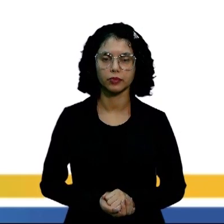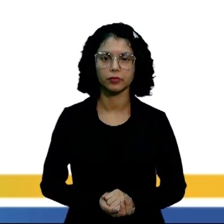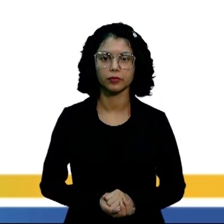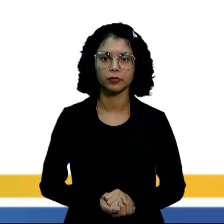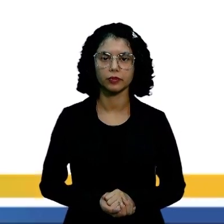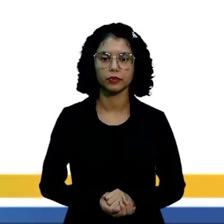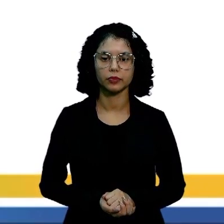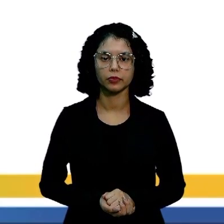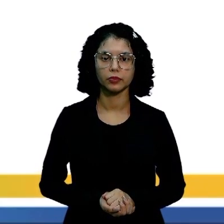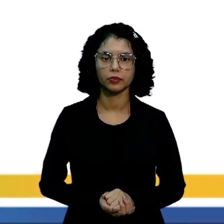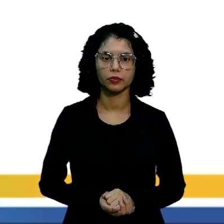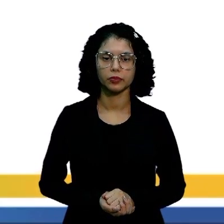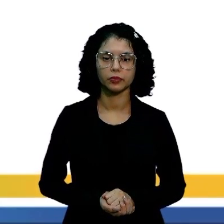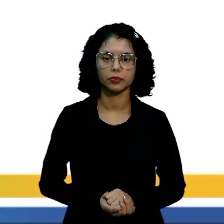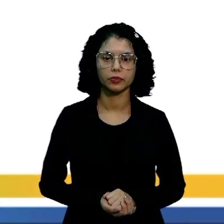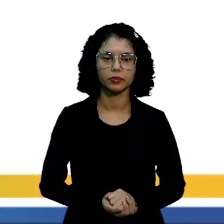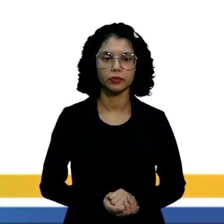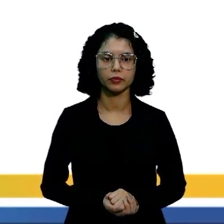Okay.